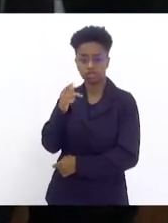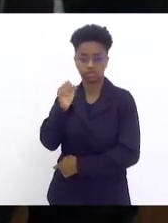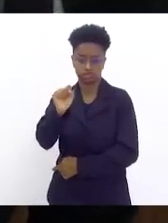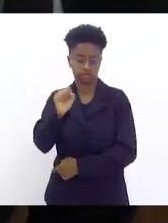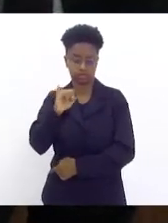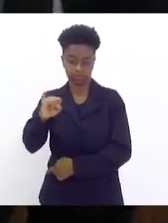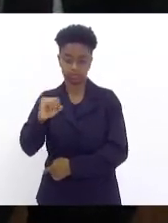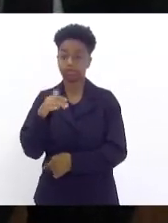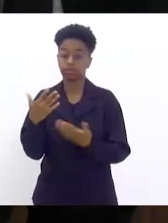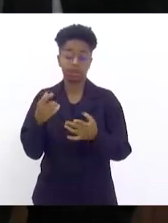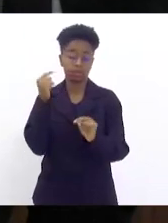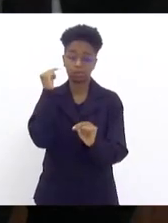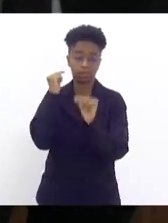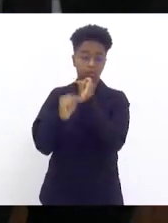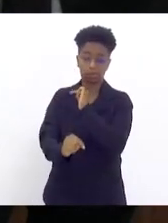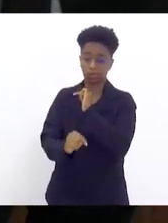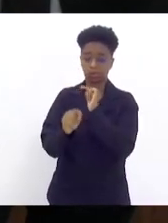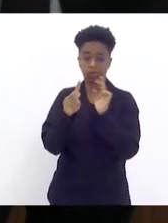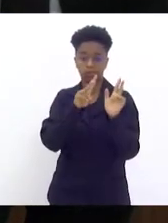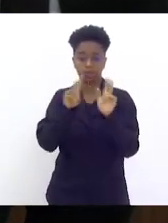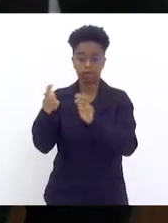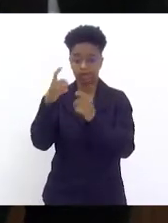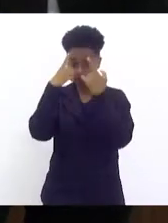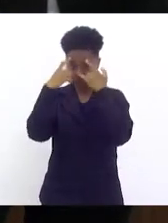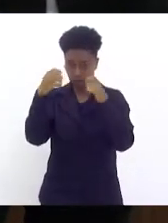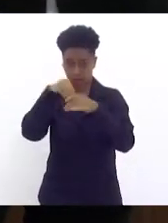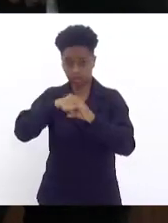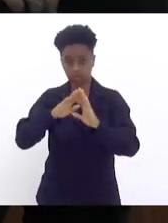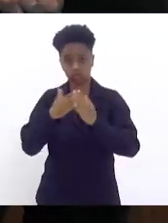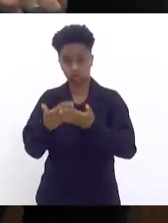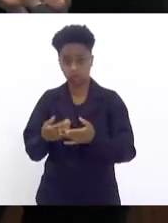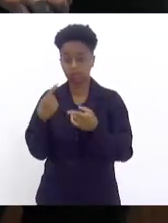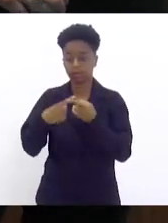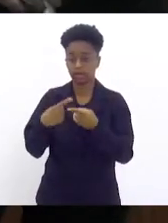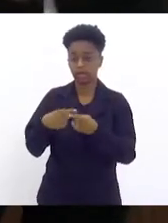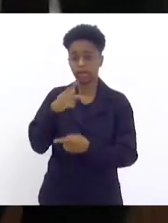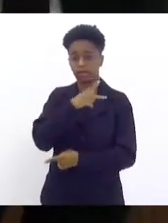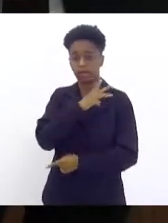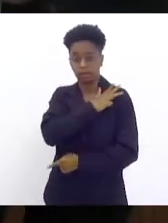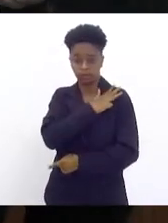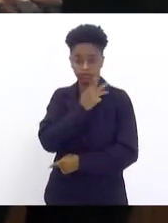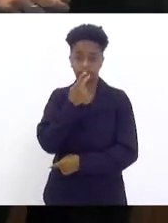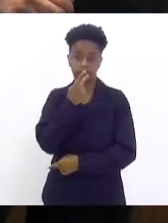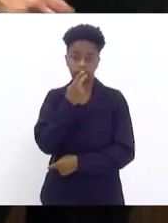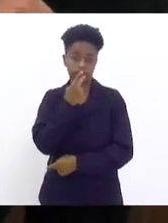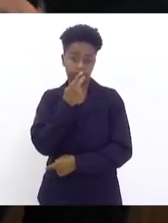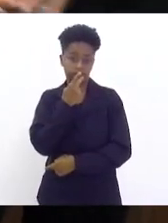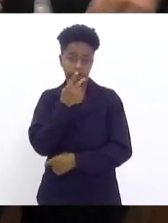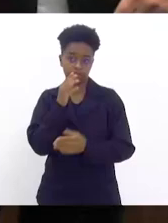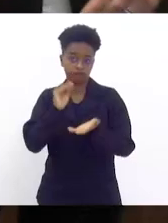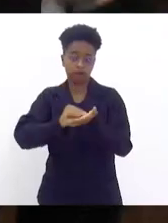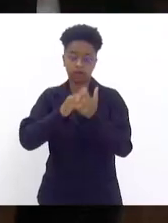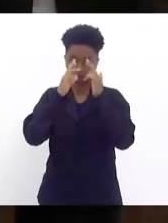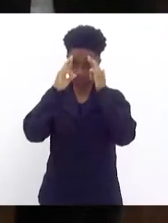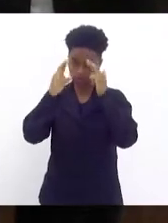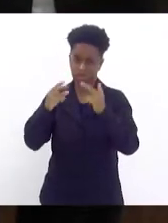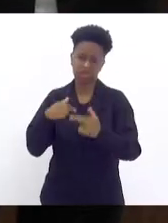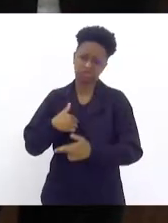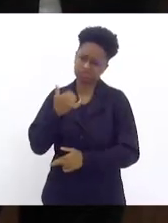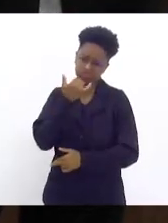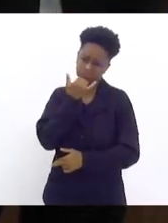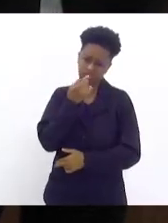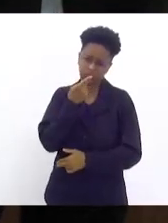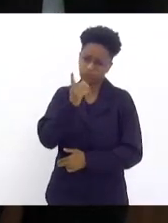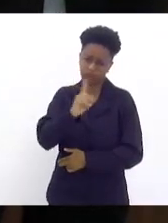com a questão da violência nas escolas que o presidente Lula foi extremamente respeitoso presidente Lula não me recusa